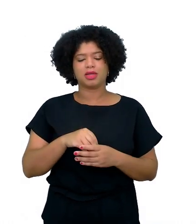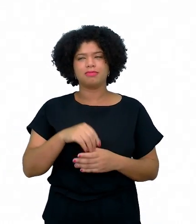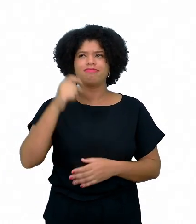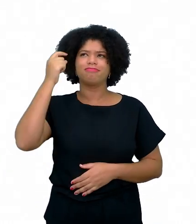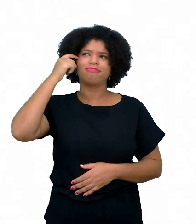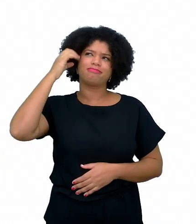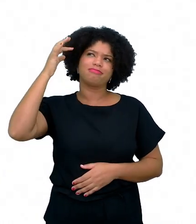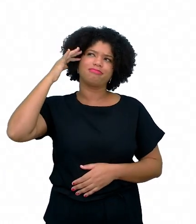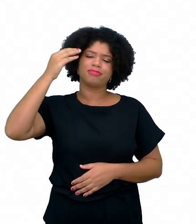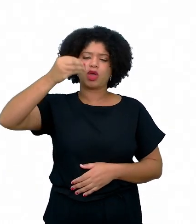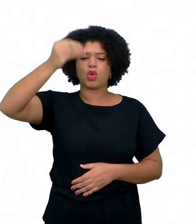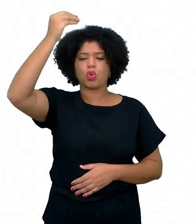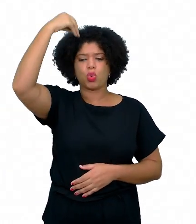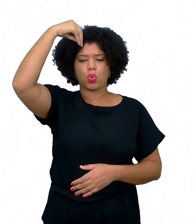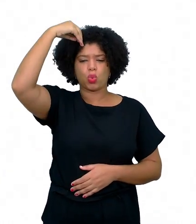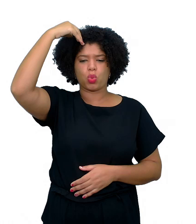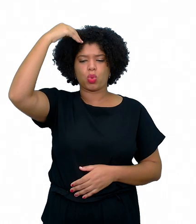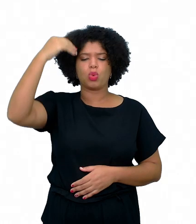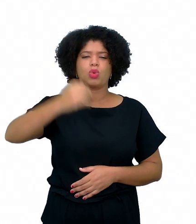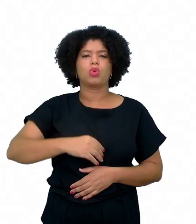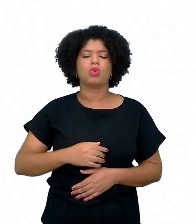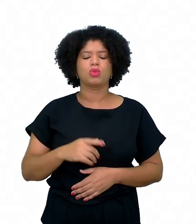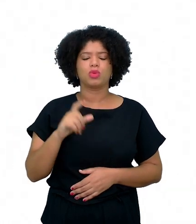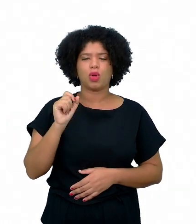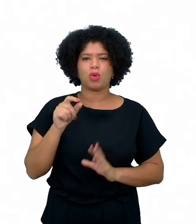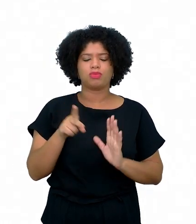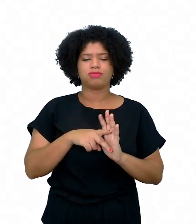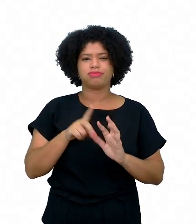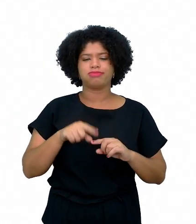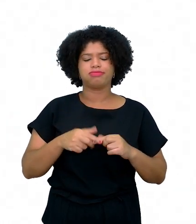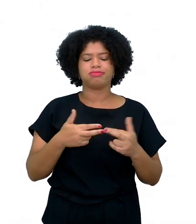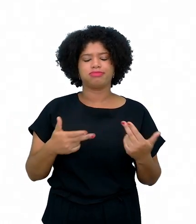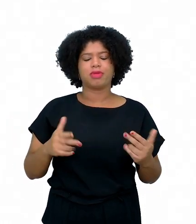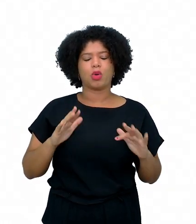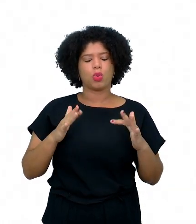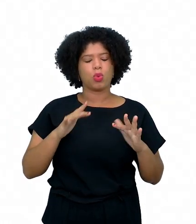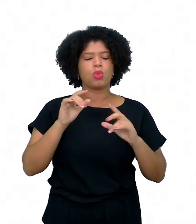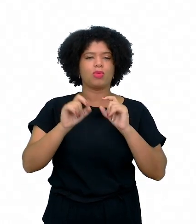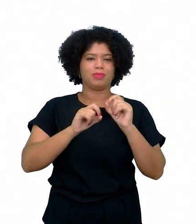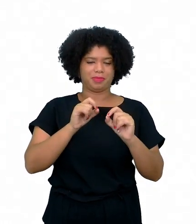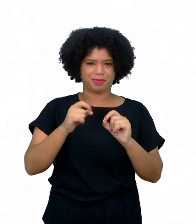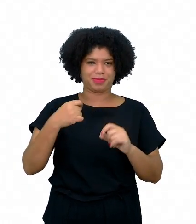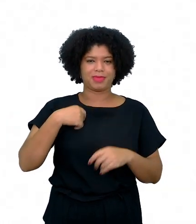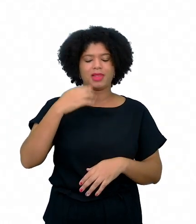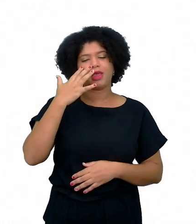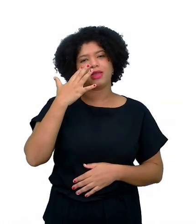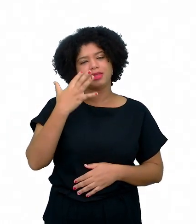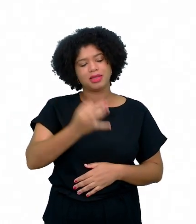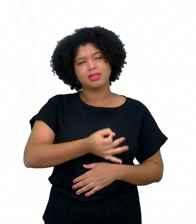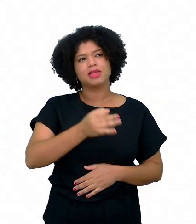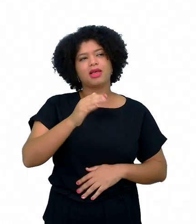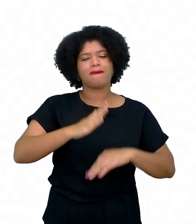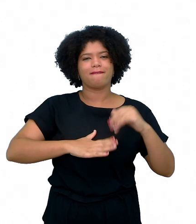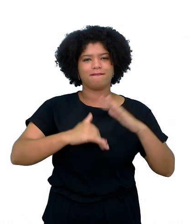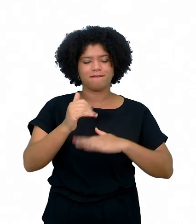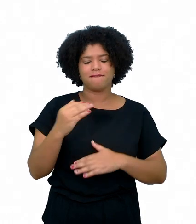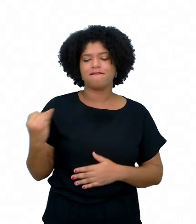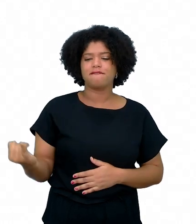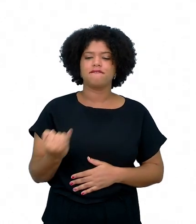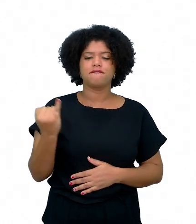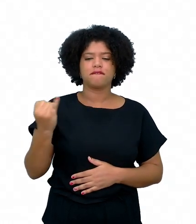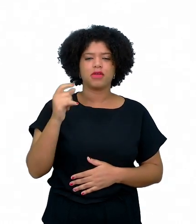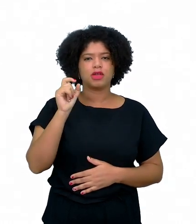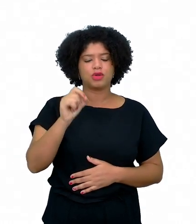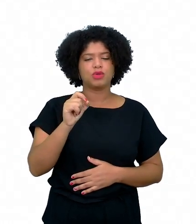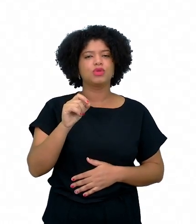cabeças, né, sobre o que o material está colocado. Então, eu olho quais são as habilidades